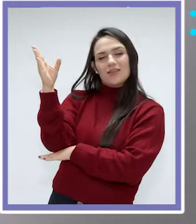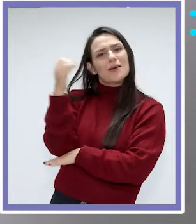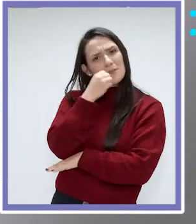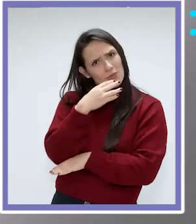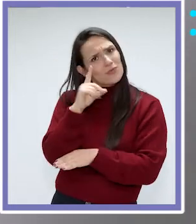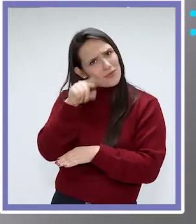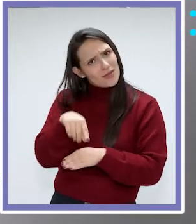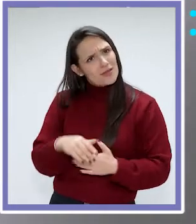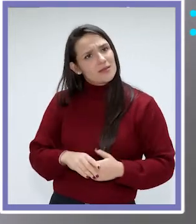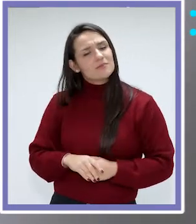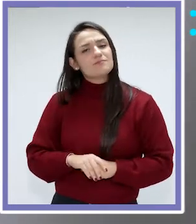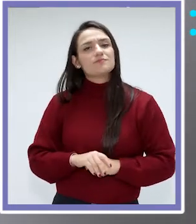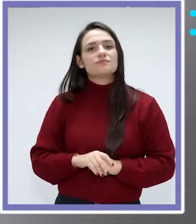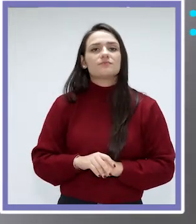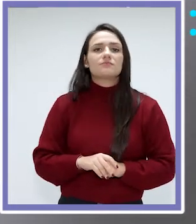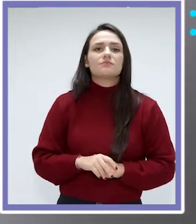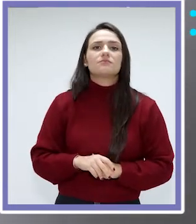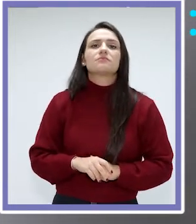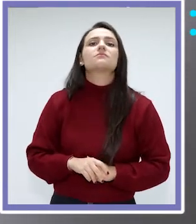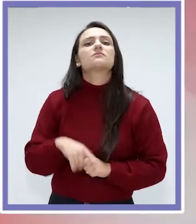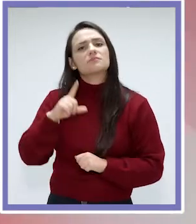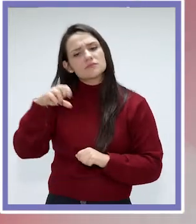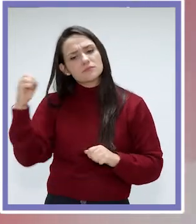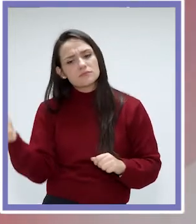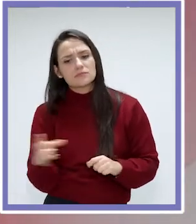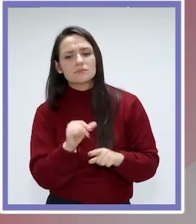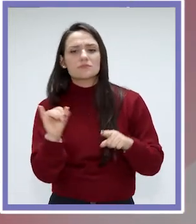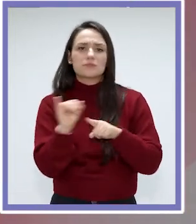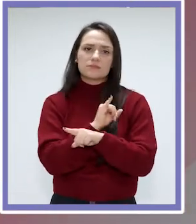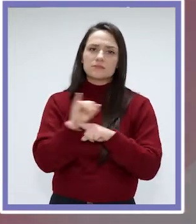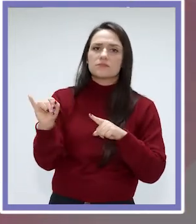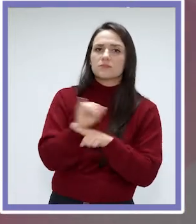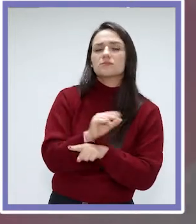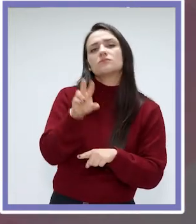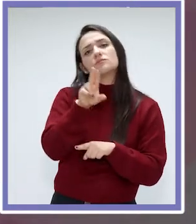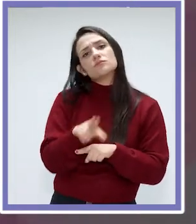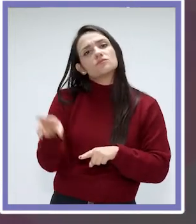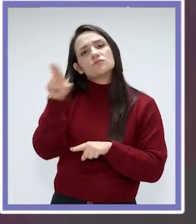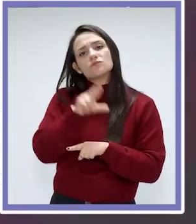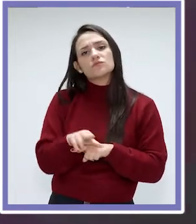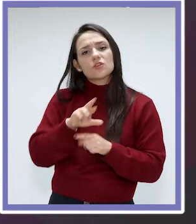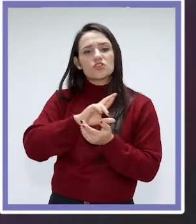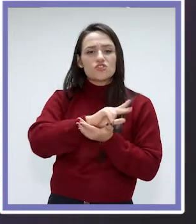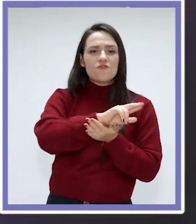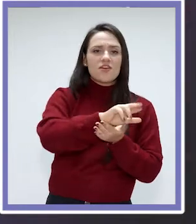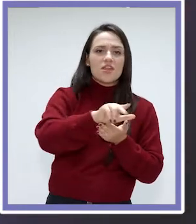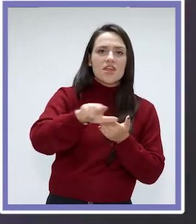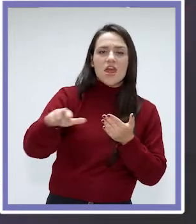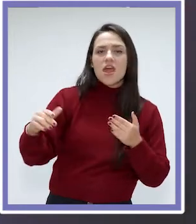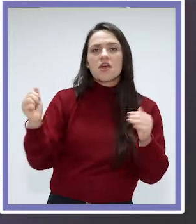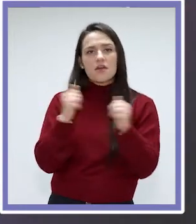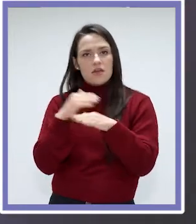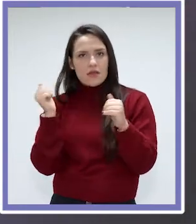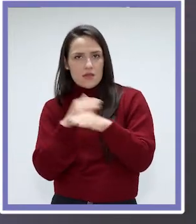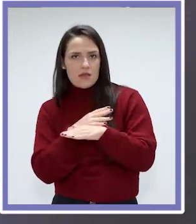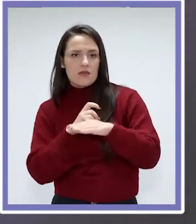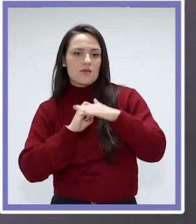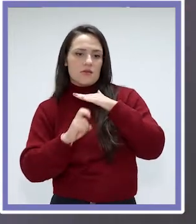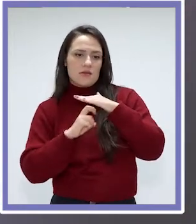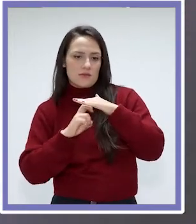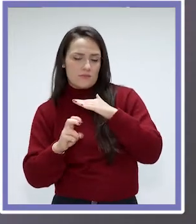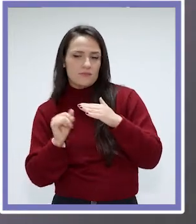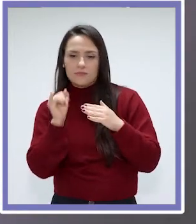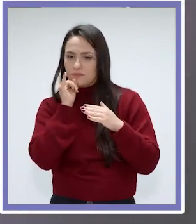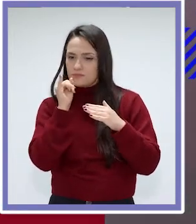todo isso, o senhor citou uma nova dinâmica dos modais também, que são os meios de transporte,